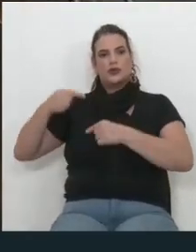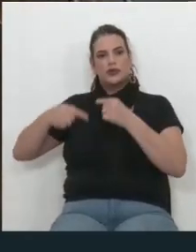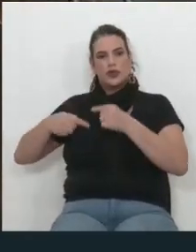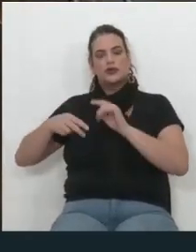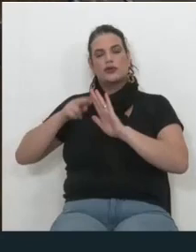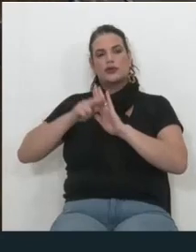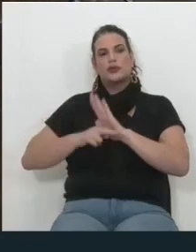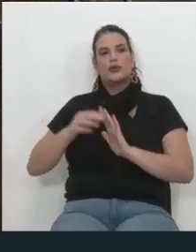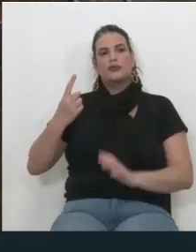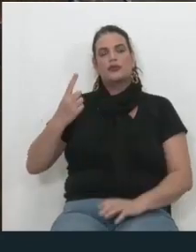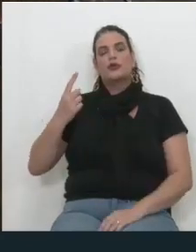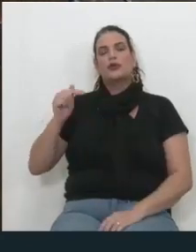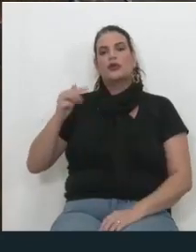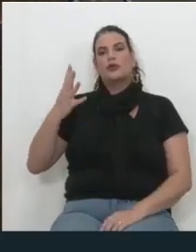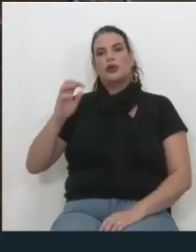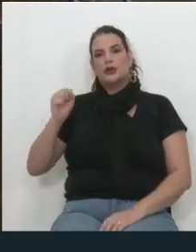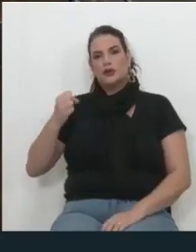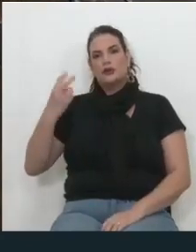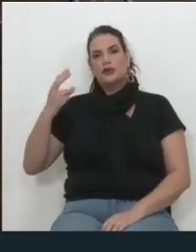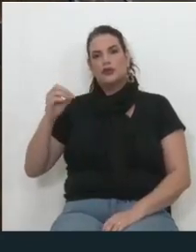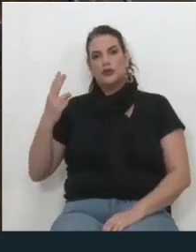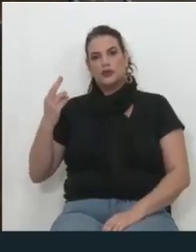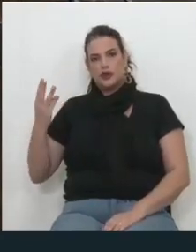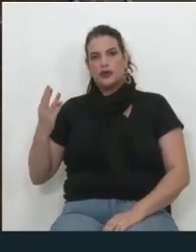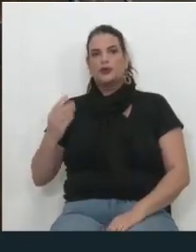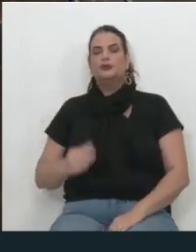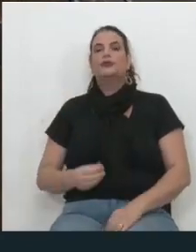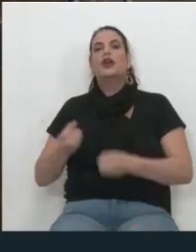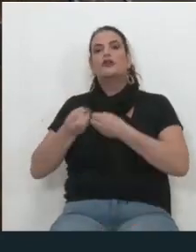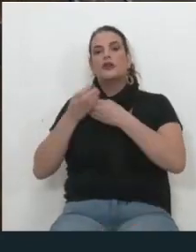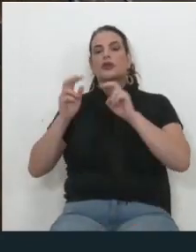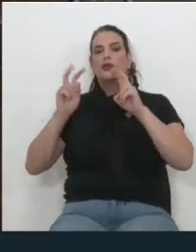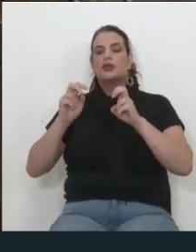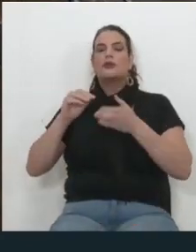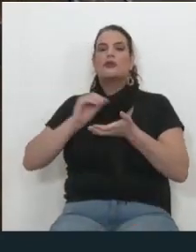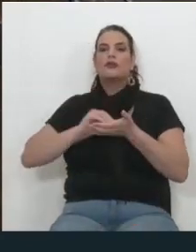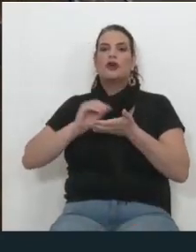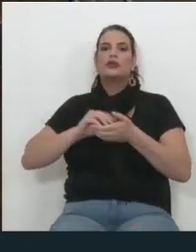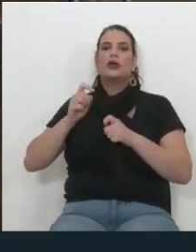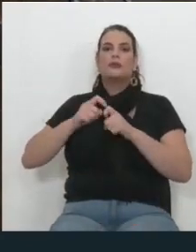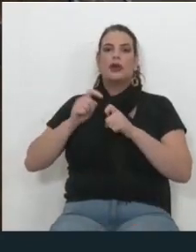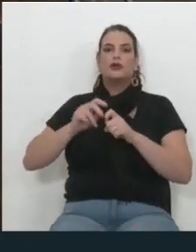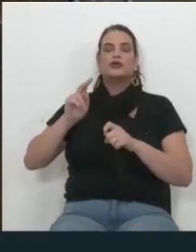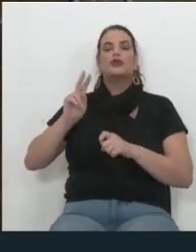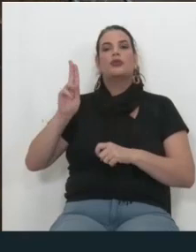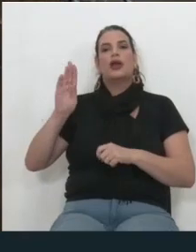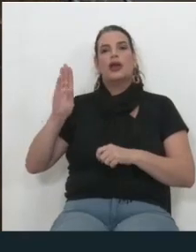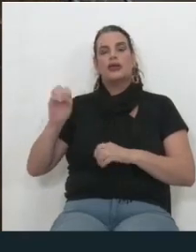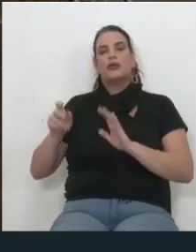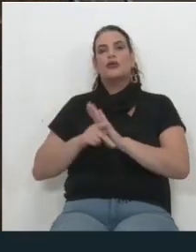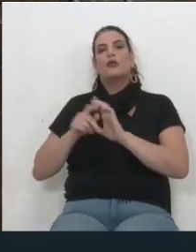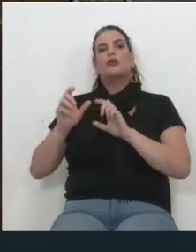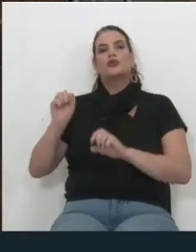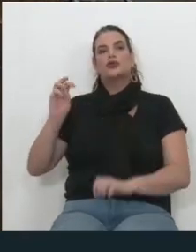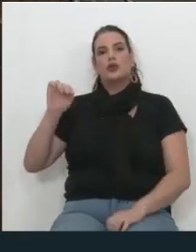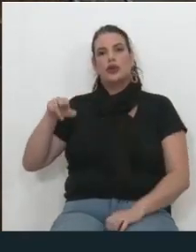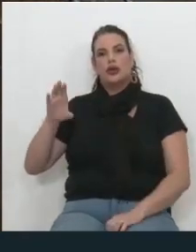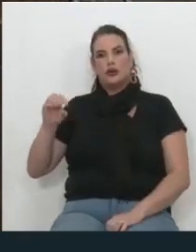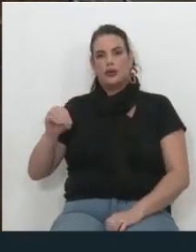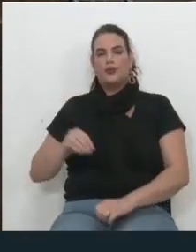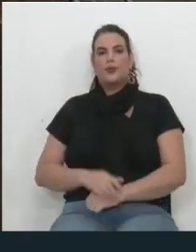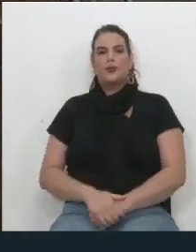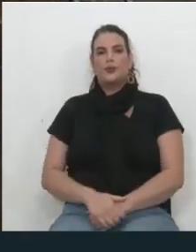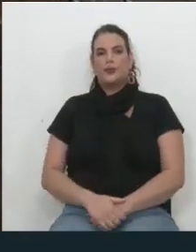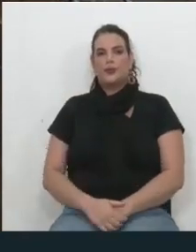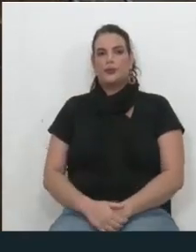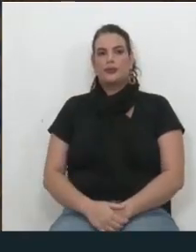requerimento 1748/2023. Informações sobre a falta de médicos na UBS Soinco. Autor, vereador Rafael Acosta.